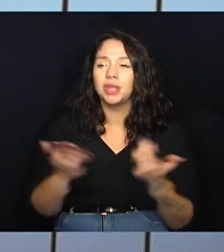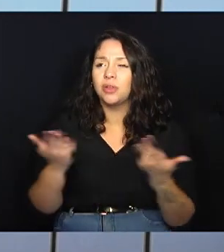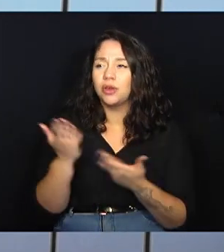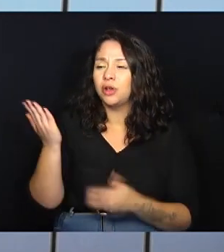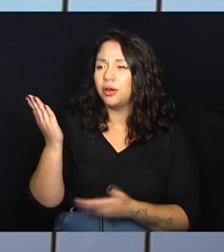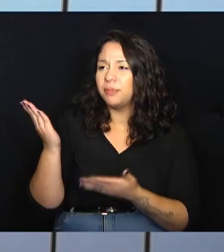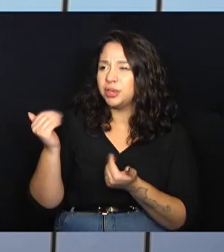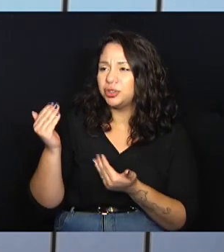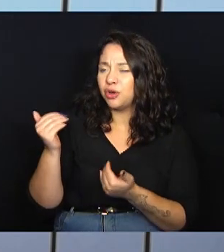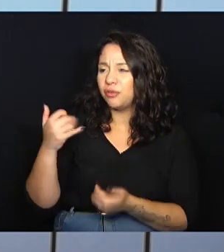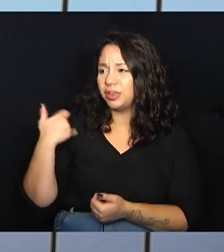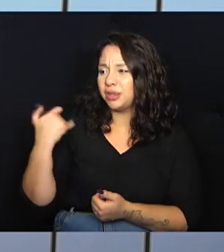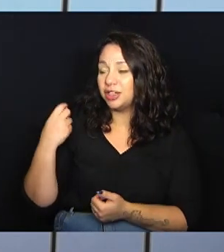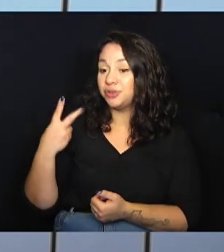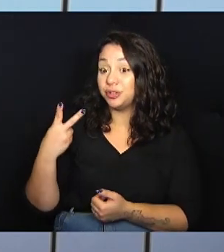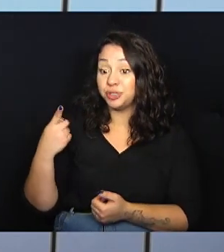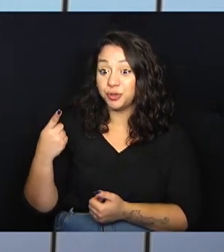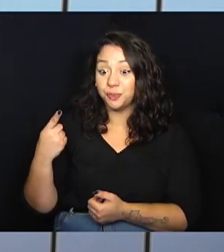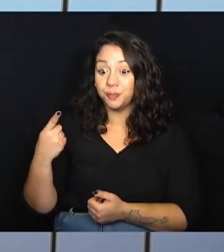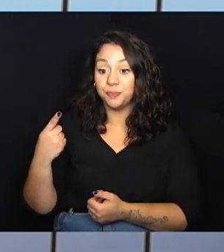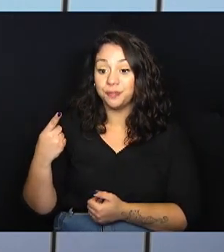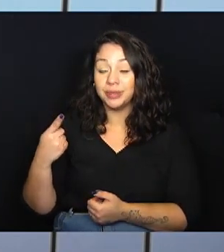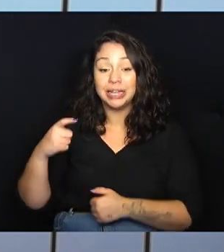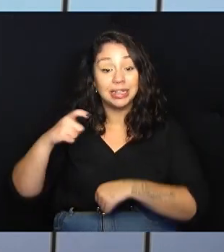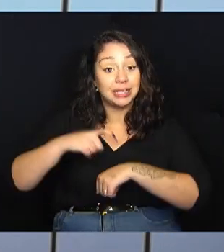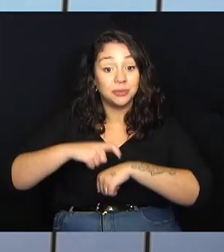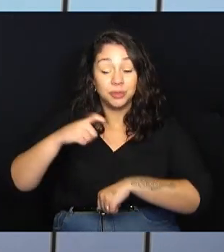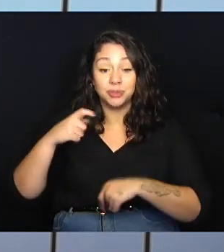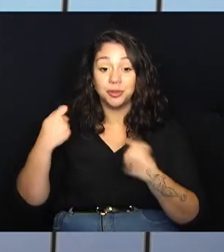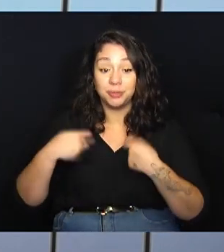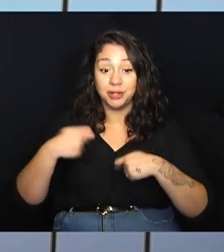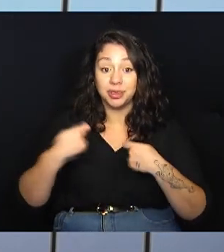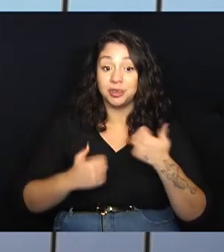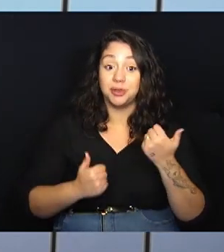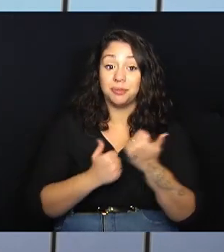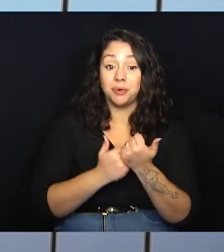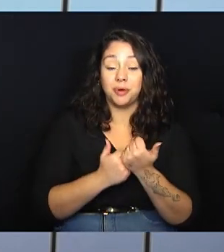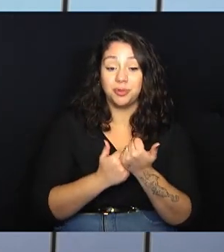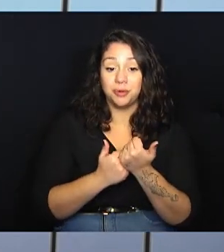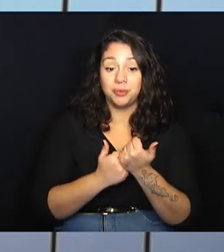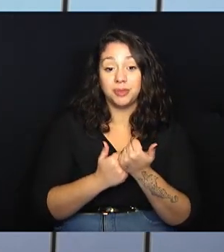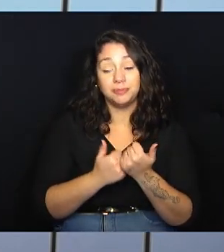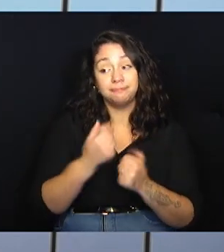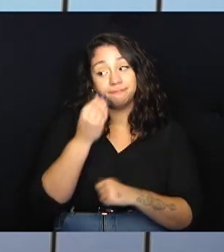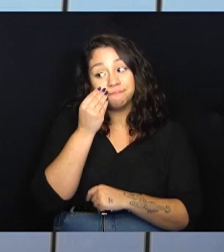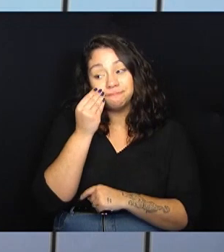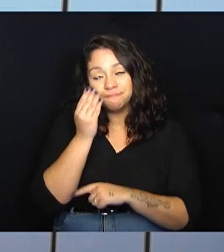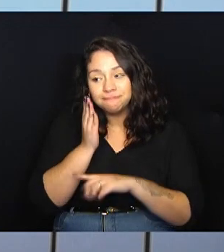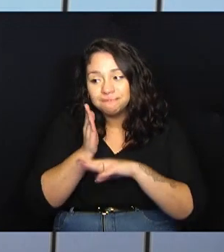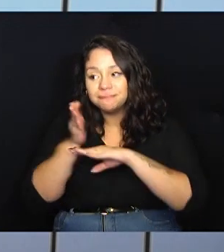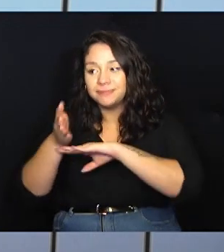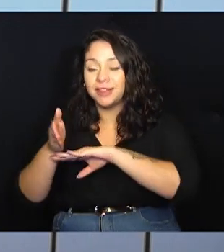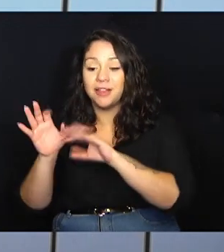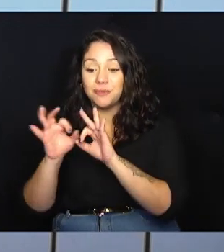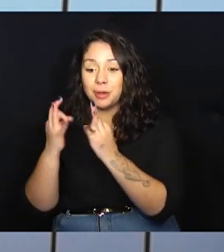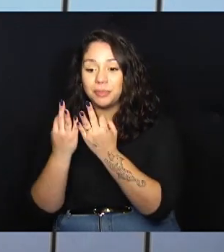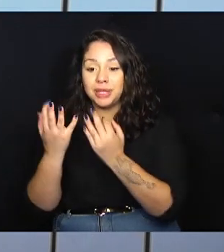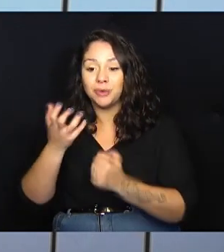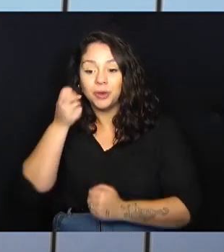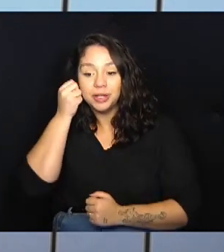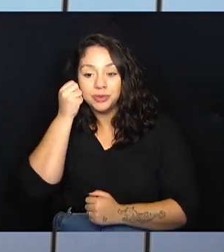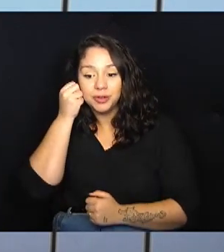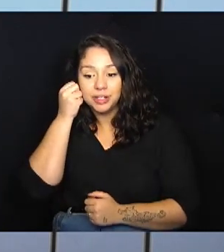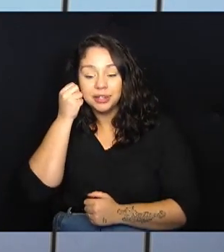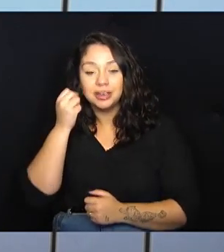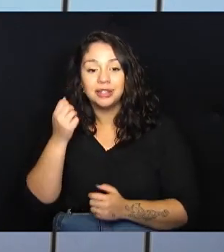21 anos, que nesse momento ela está precisando de apoio, e ela buscou a família acolhedora, e a família a